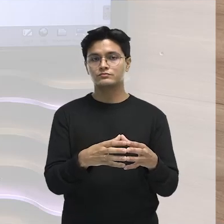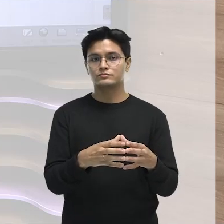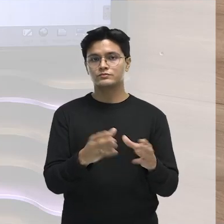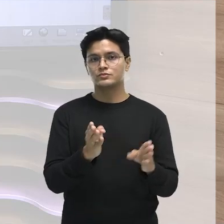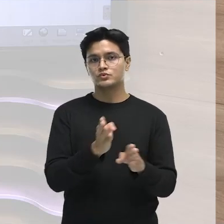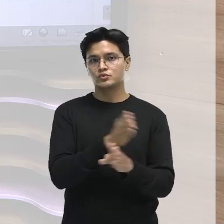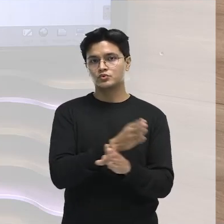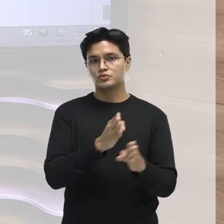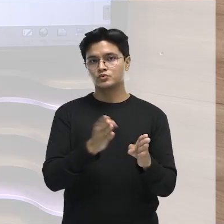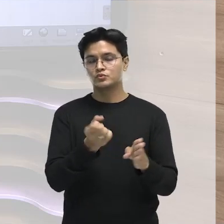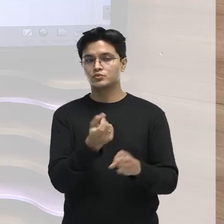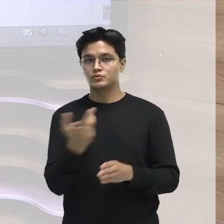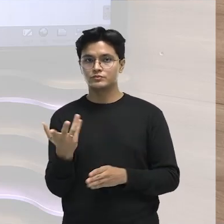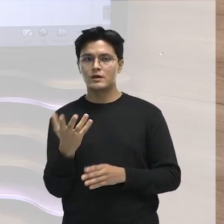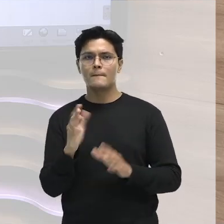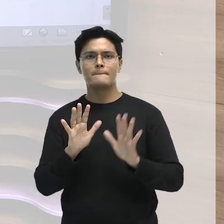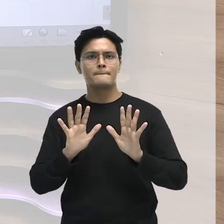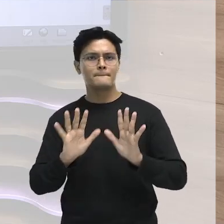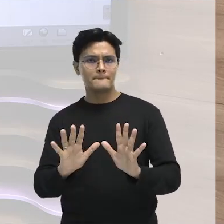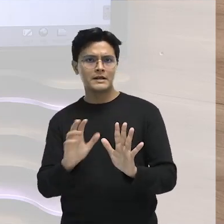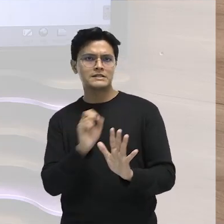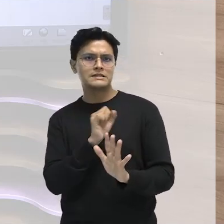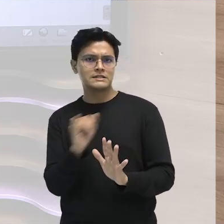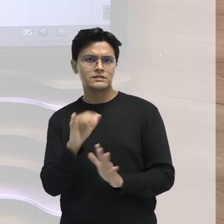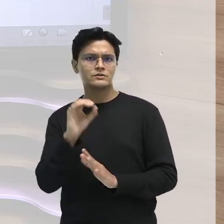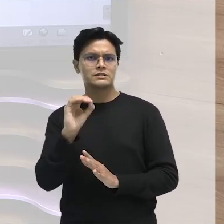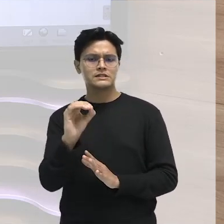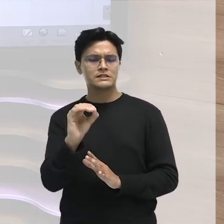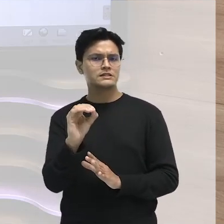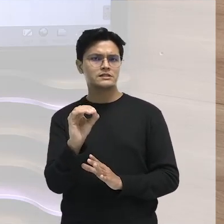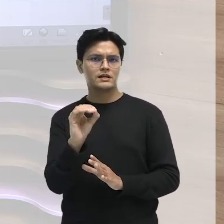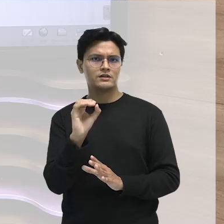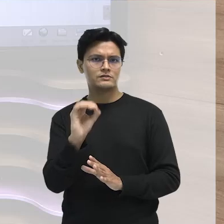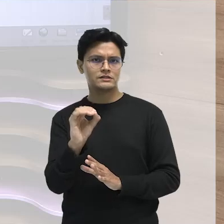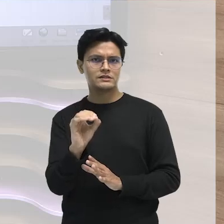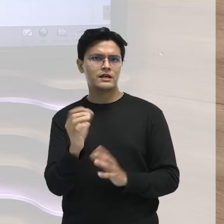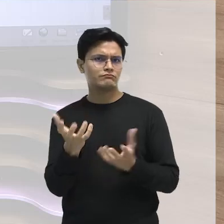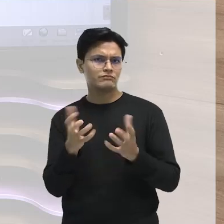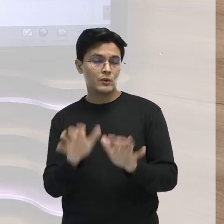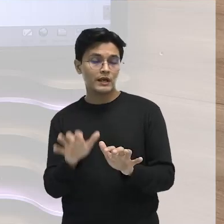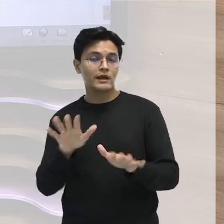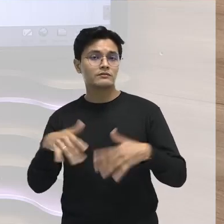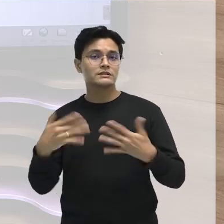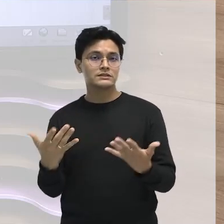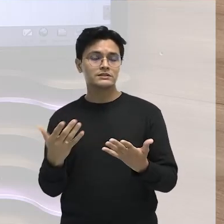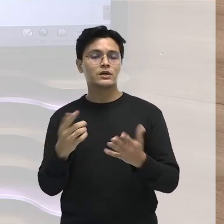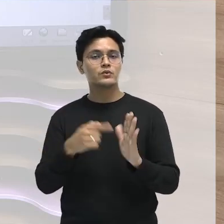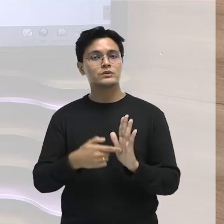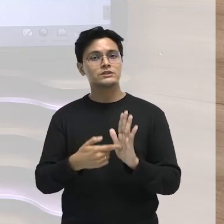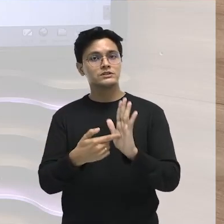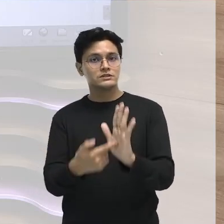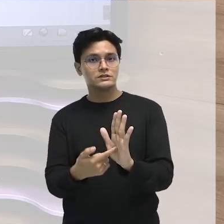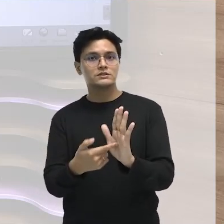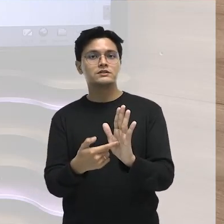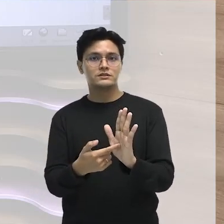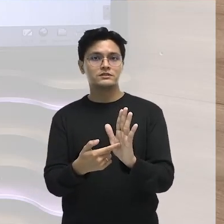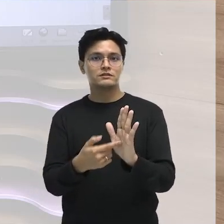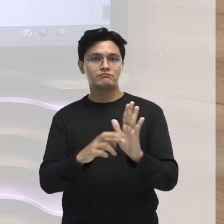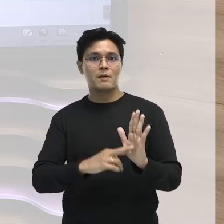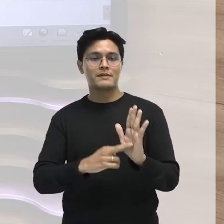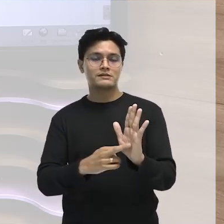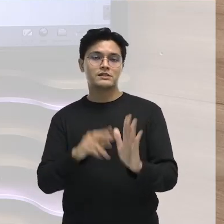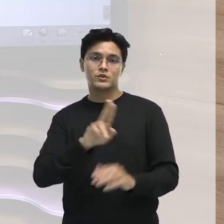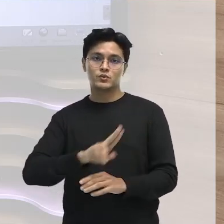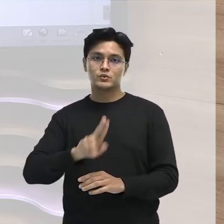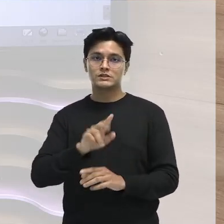Mas quando eu quero que o zero não faça parte desse conjunto, o que eu faço? Eu indico aqui com a letrinha Z,